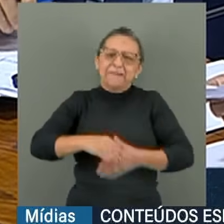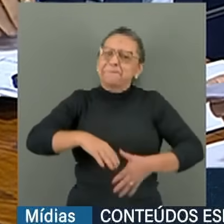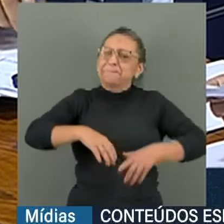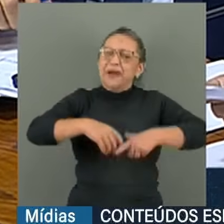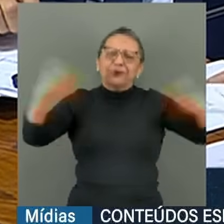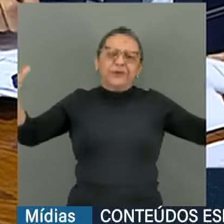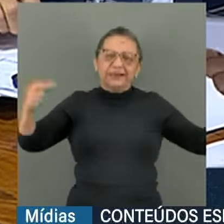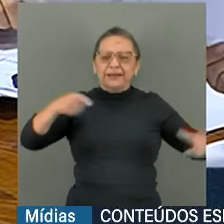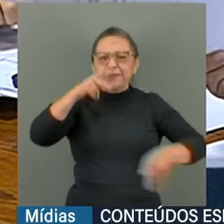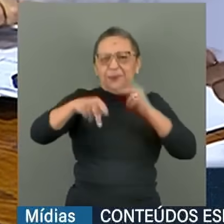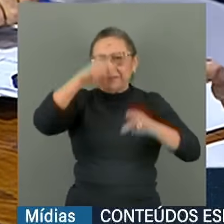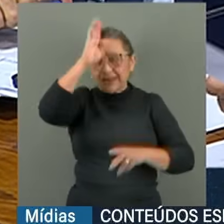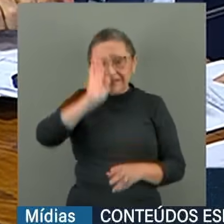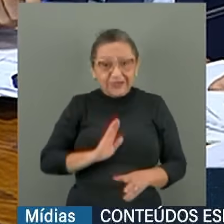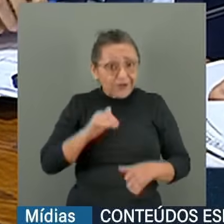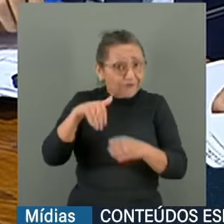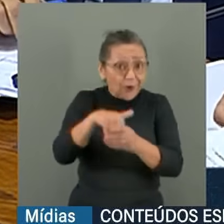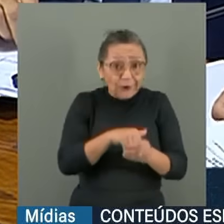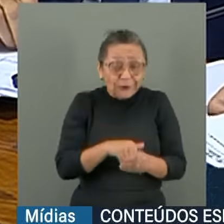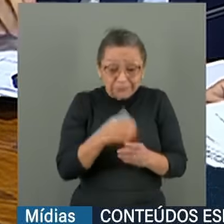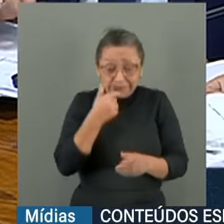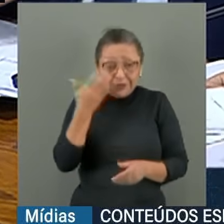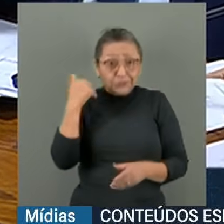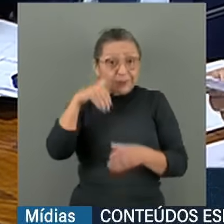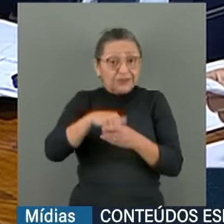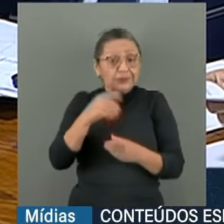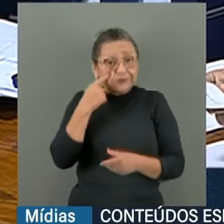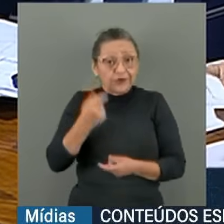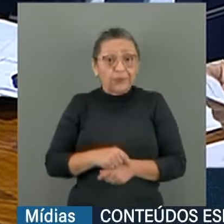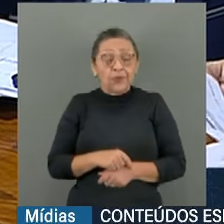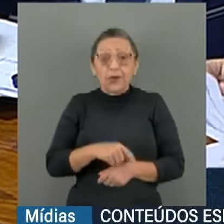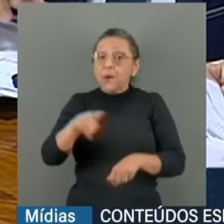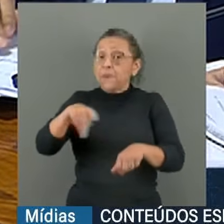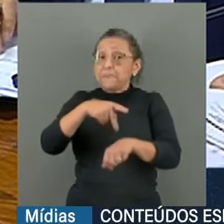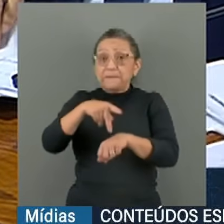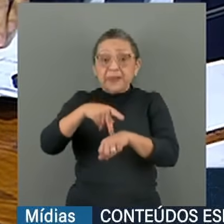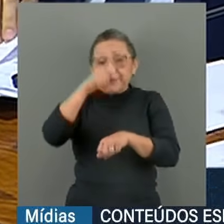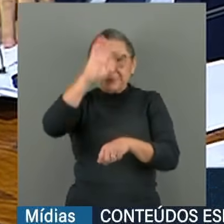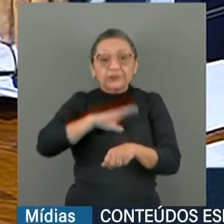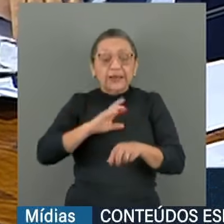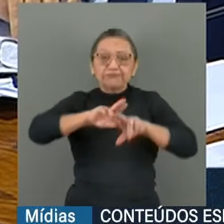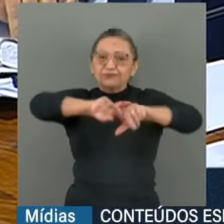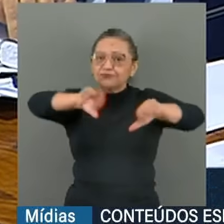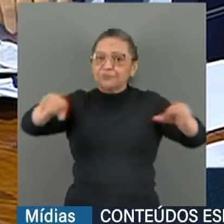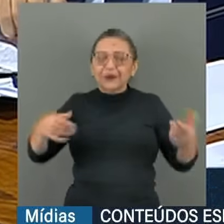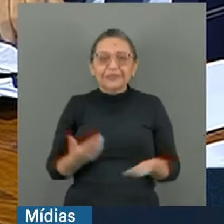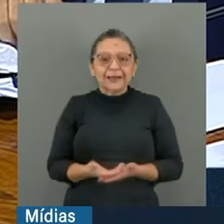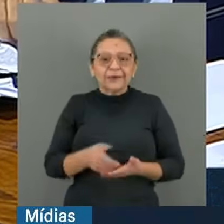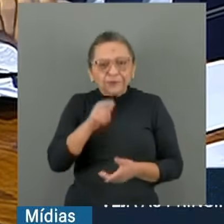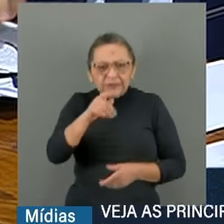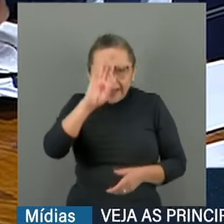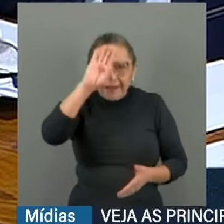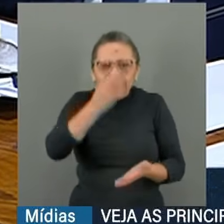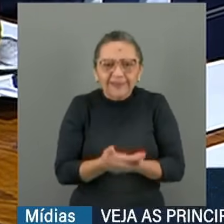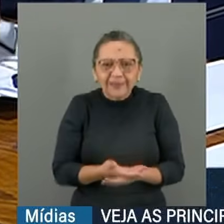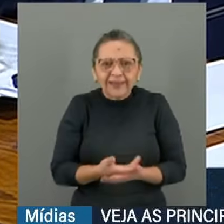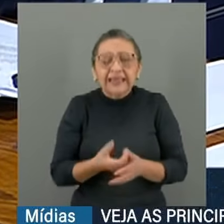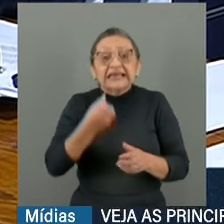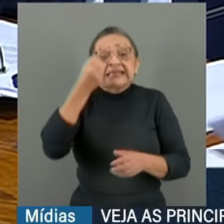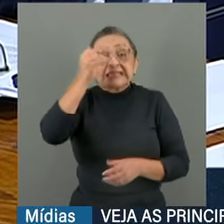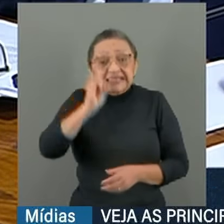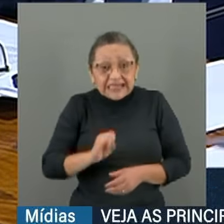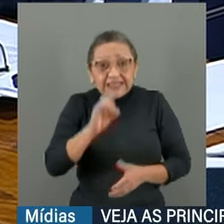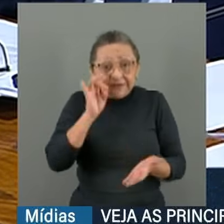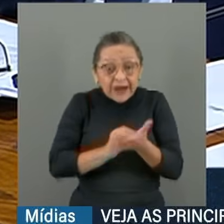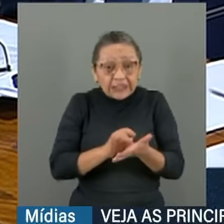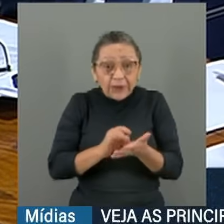vota. Foi constatado nas últimas eleições, o país está polarizado. Vossa Excelência acredita que, caso seja